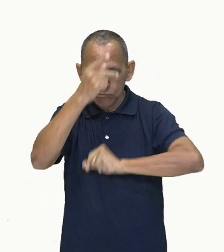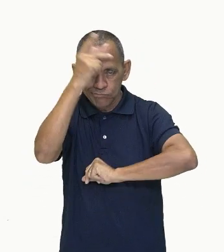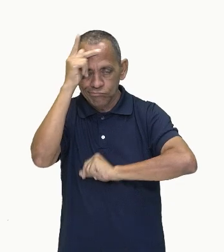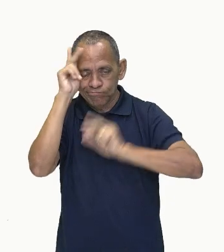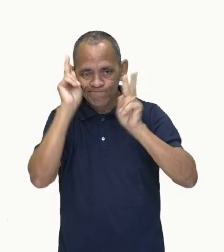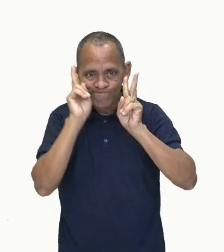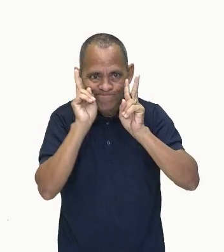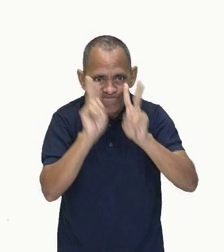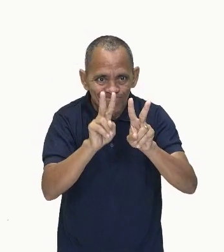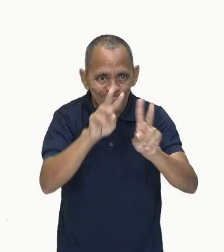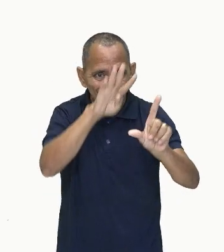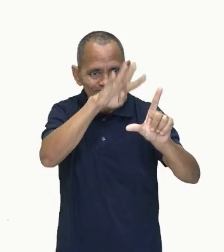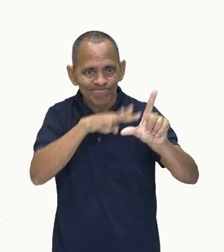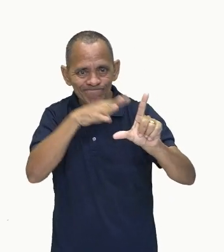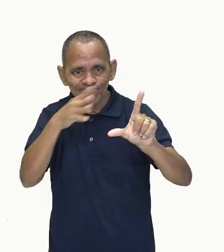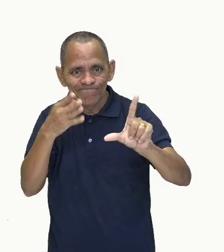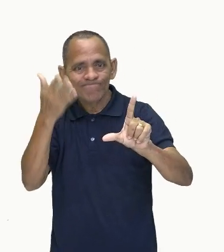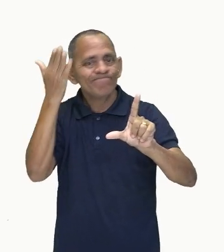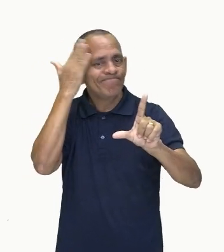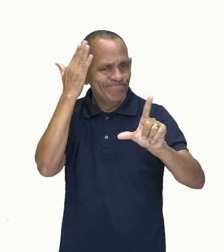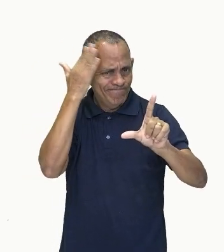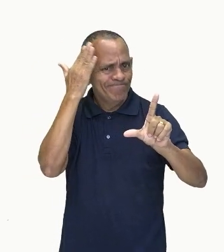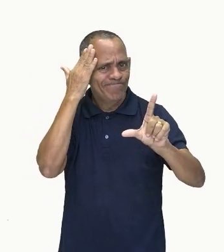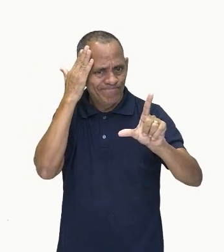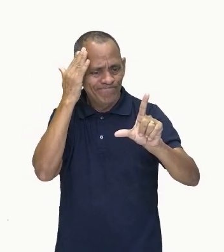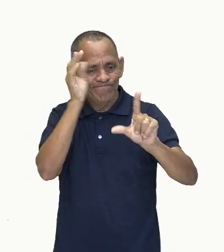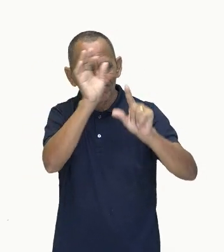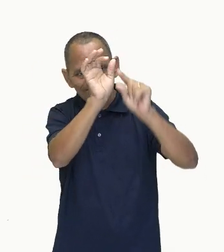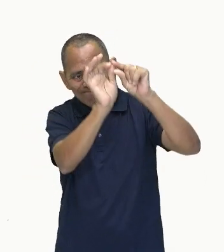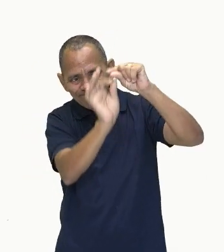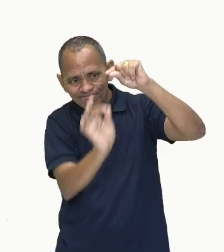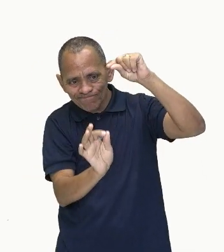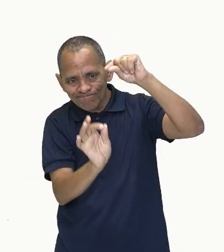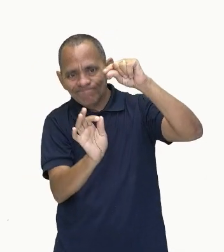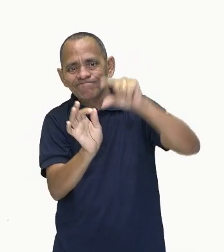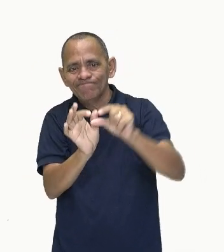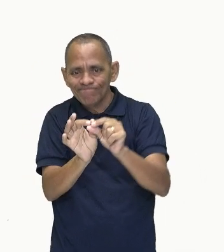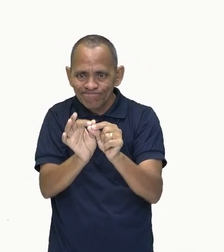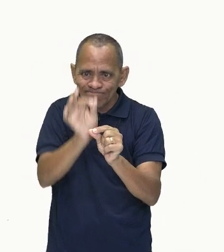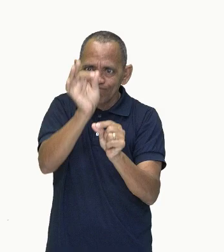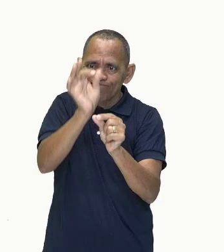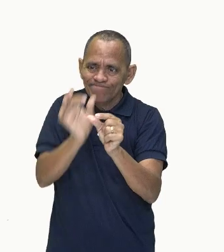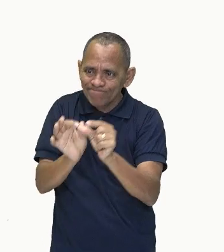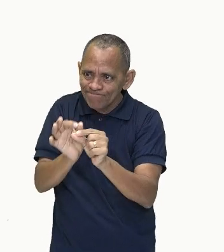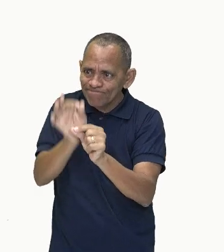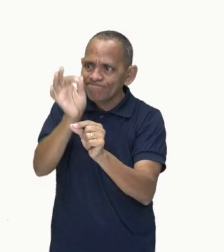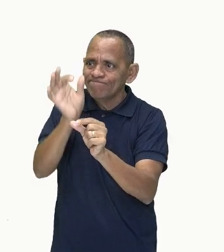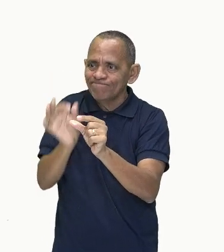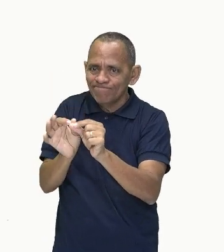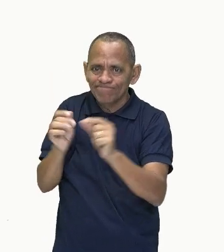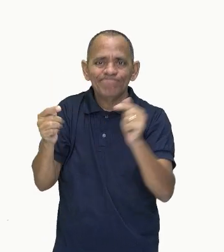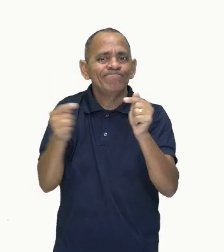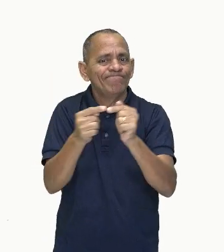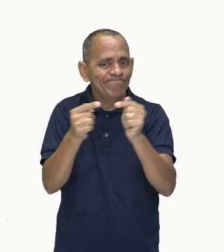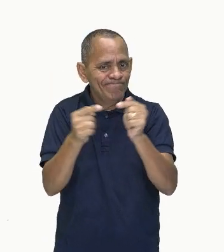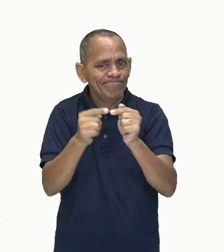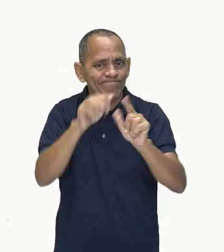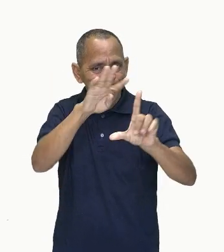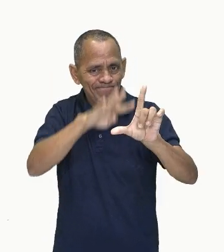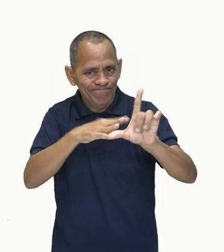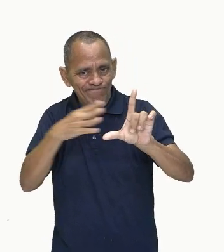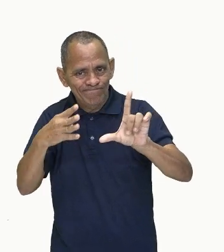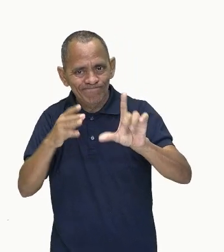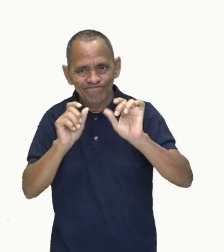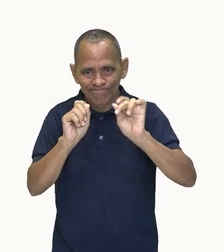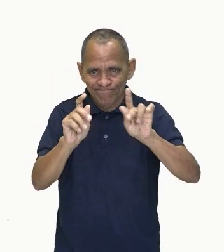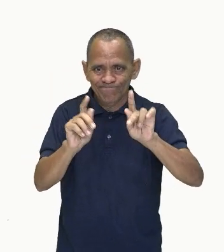entender que as nossas colunas estão exatamente nas alturas que elas precisam estar de acordo com a nossa tabela, tá?